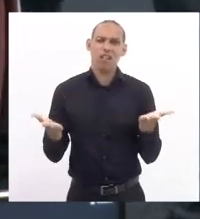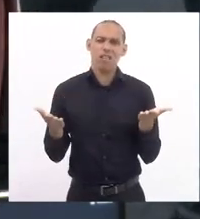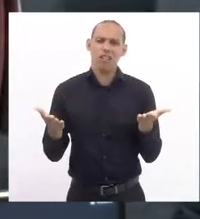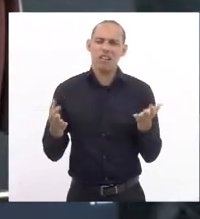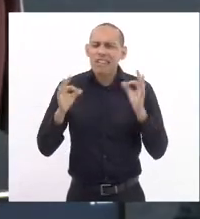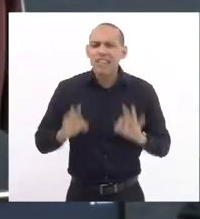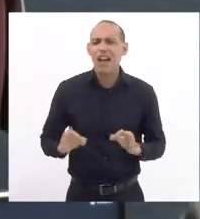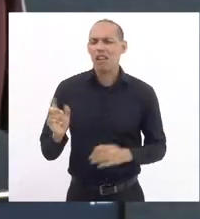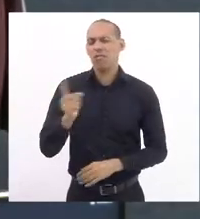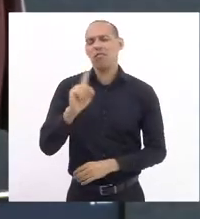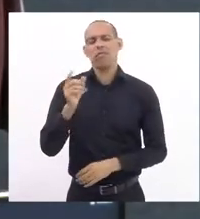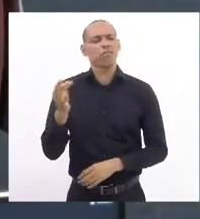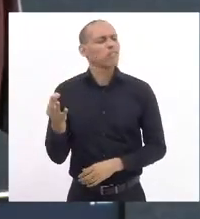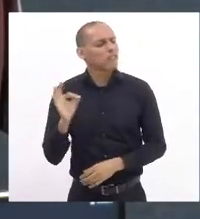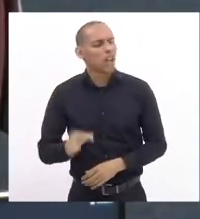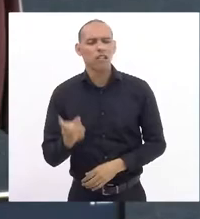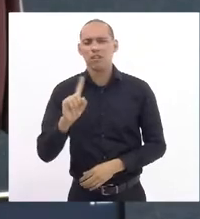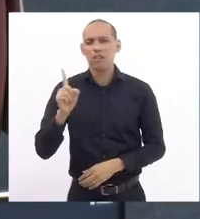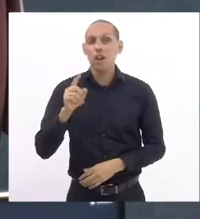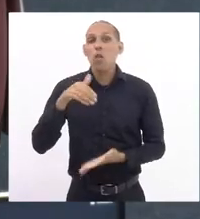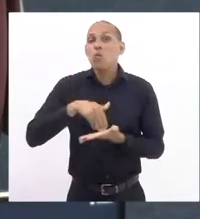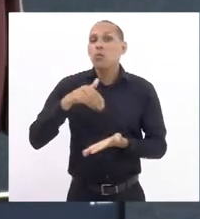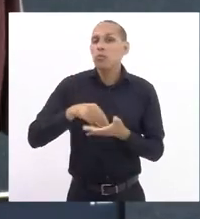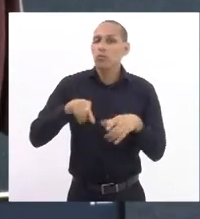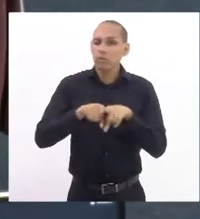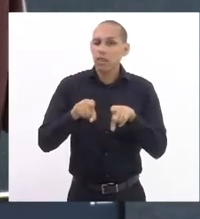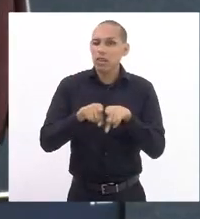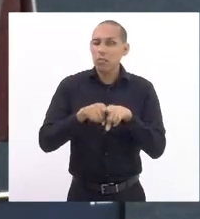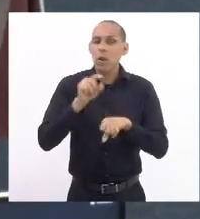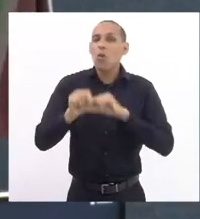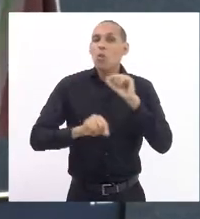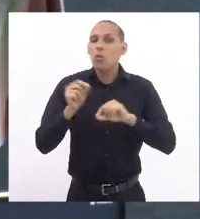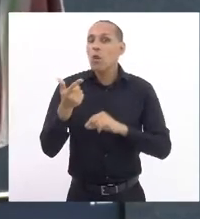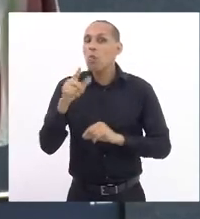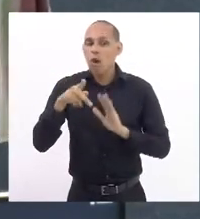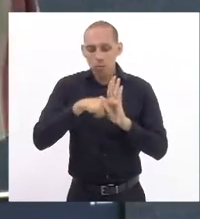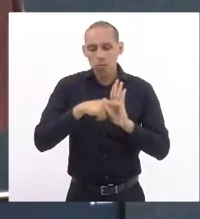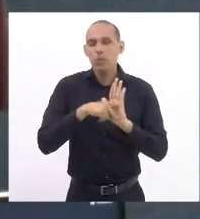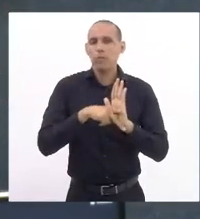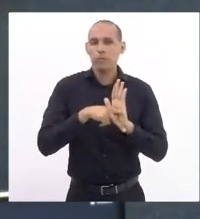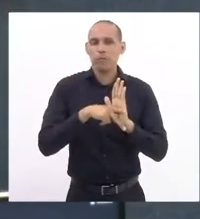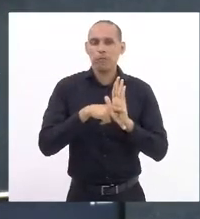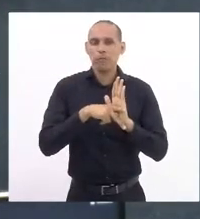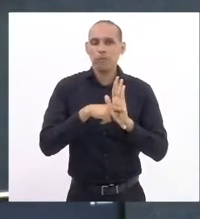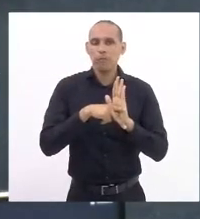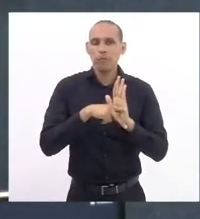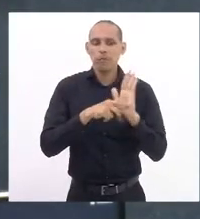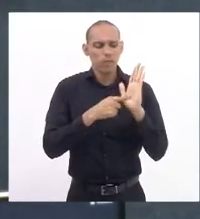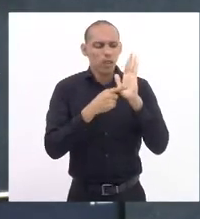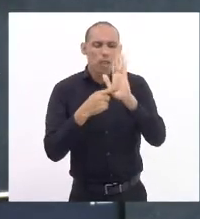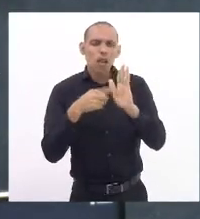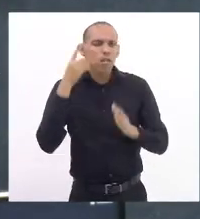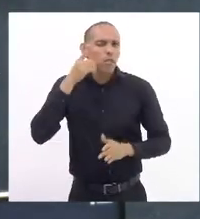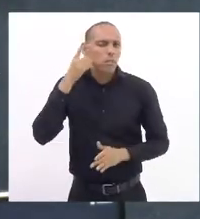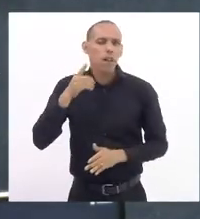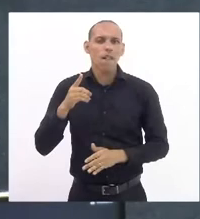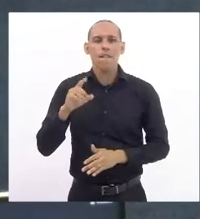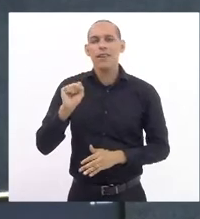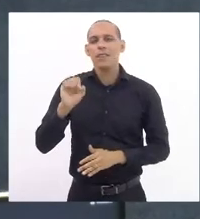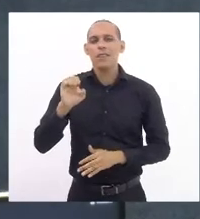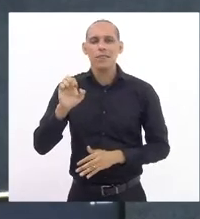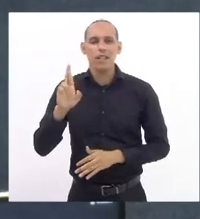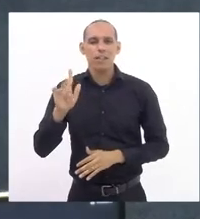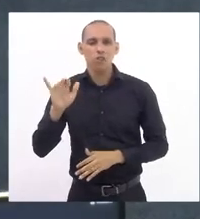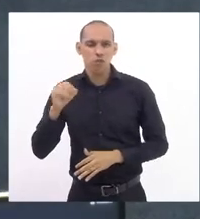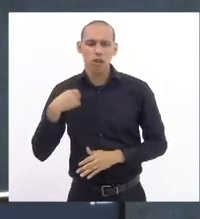razoável. E por último, também fazer menção ao outro projeto apresentado pelo deputado Sérgio Fernandes, do qual eu sou um